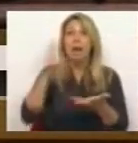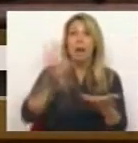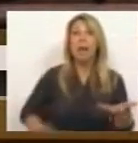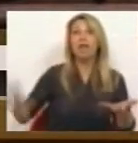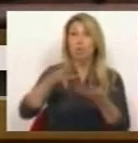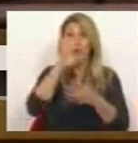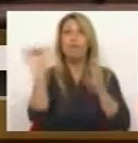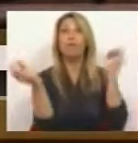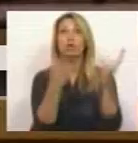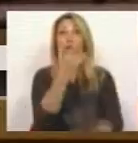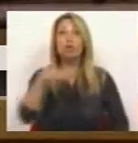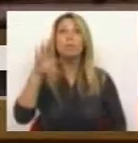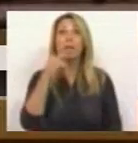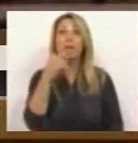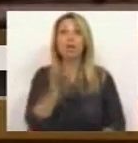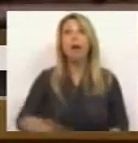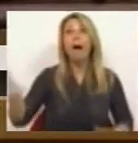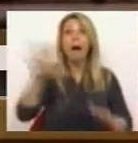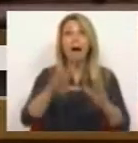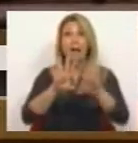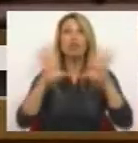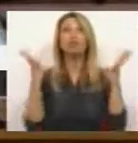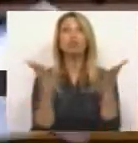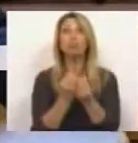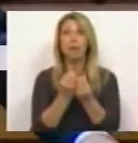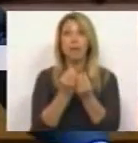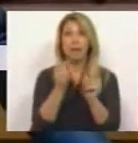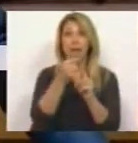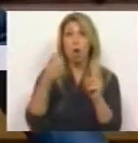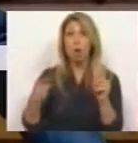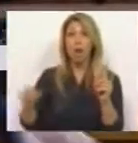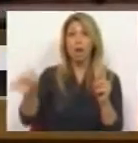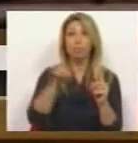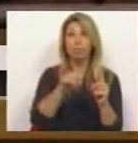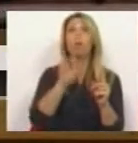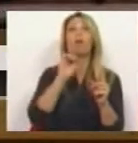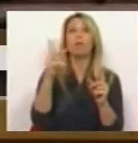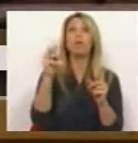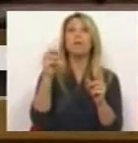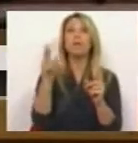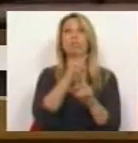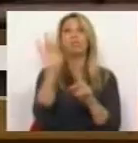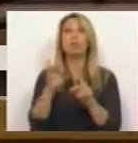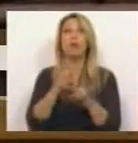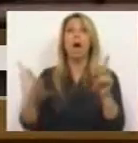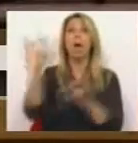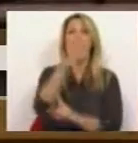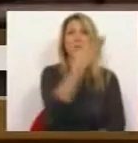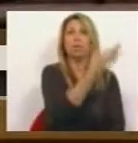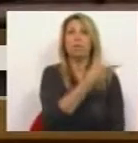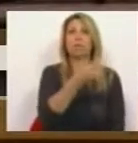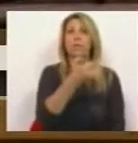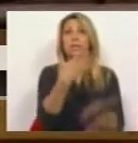a área total de eucalipto conheceu nesse período um aumento de 13% entre 1995